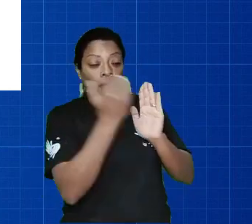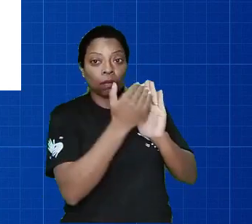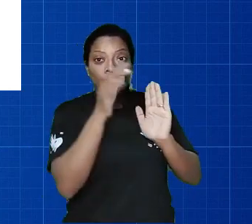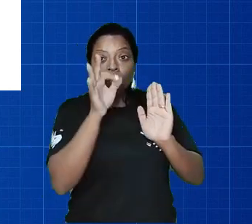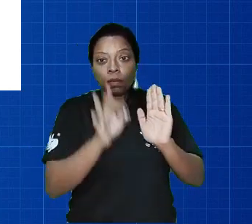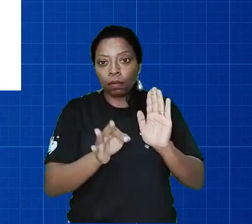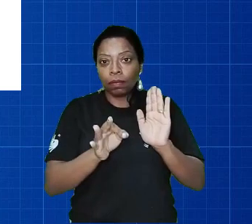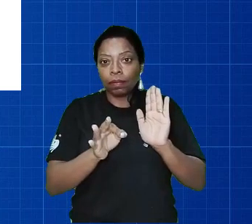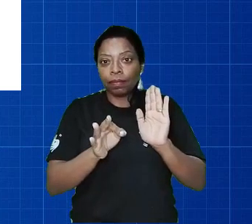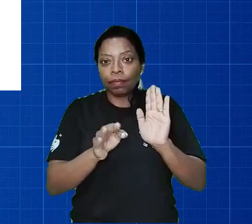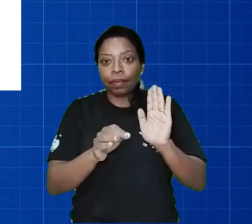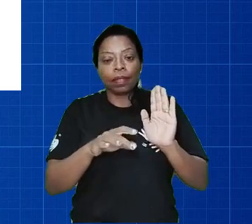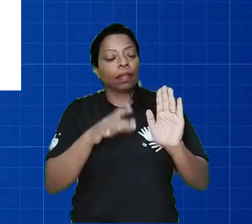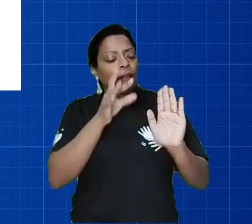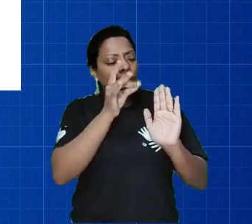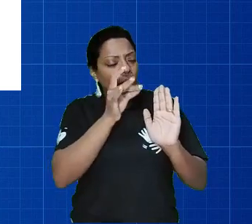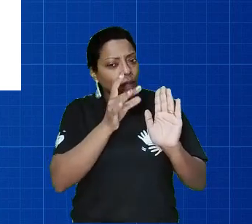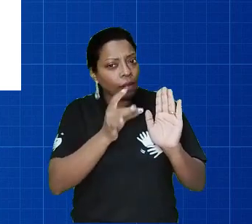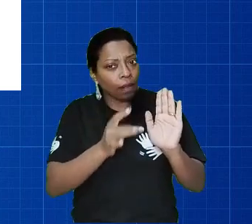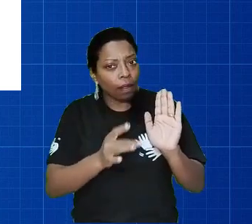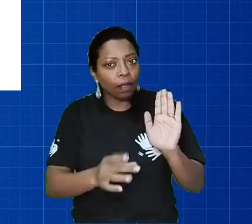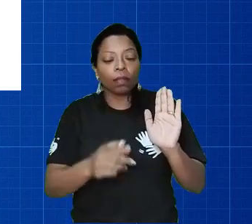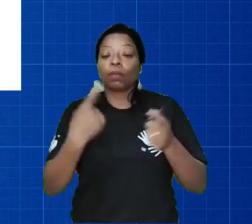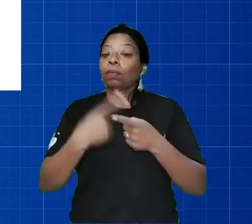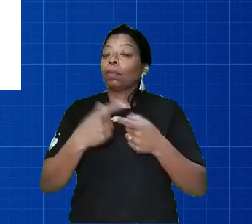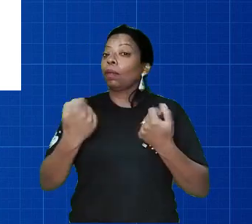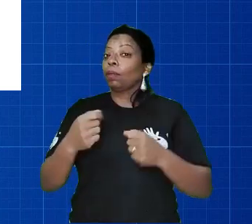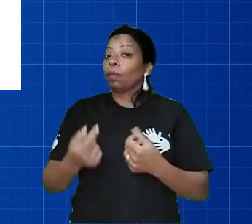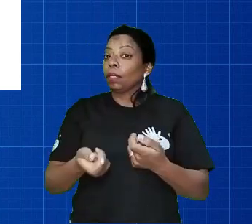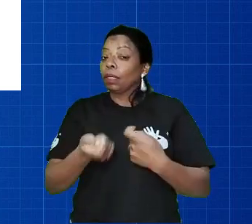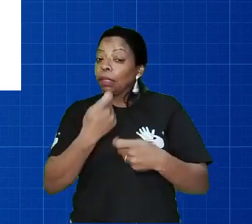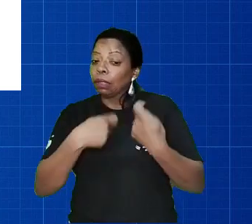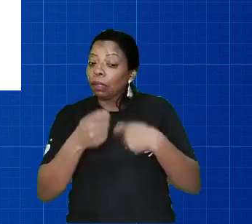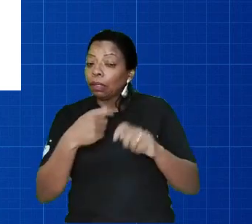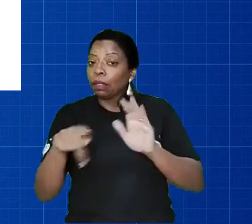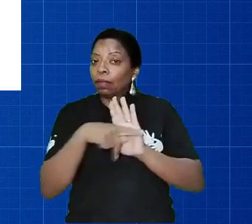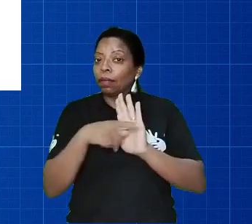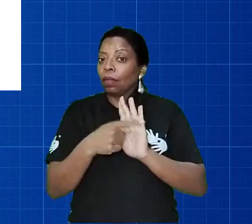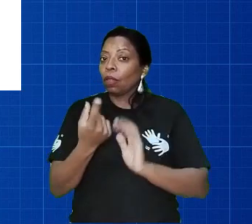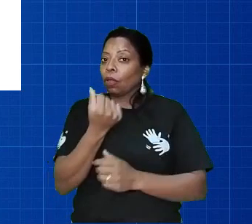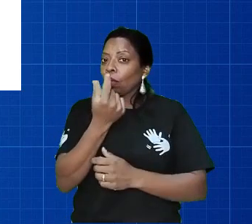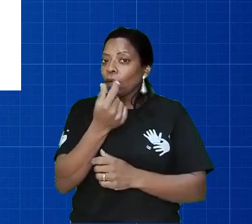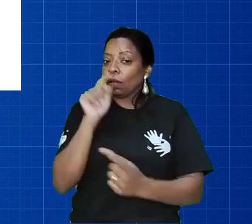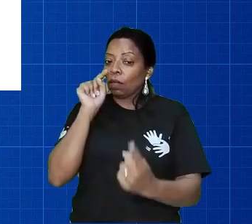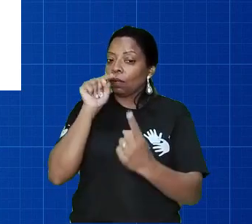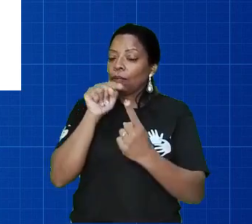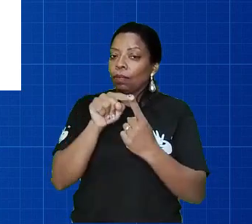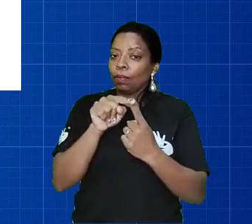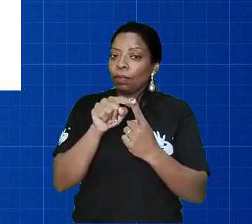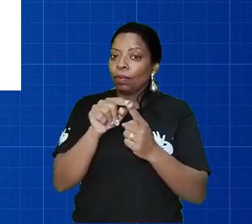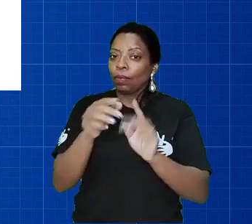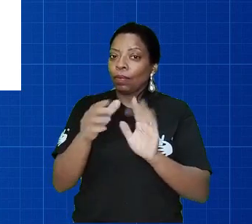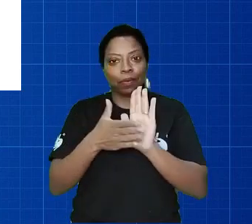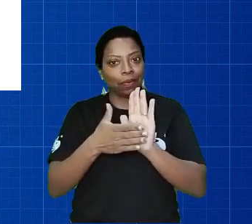seguidas estritamente para a correta aplicação dos recursos e alcance dos objetivos do programa. Um